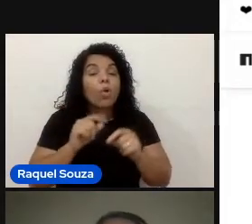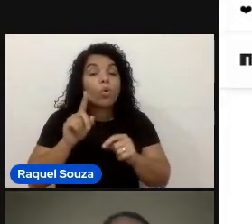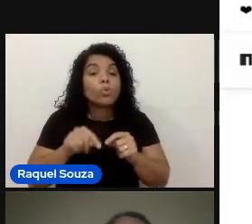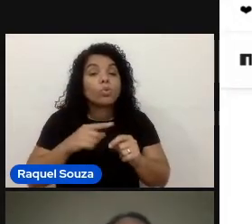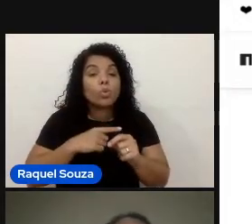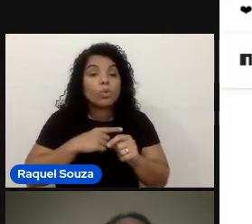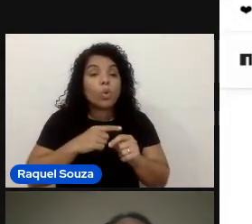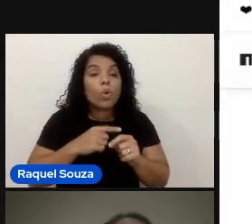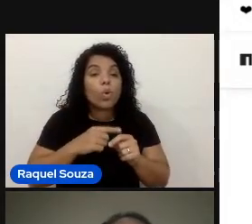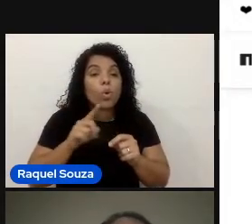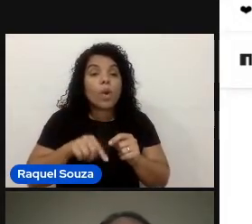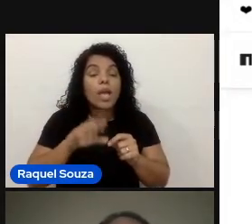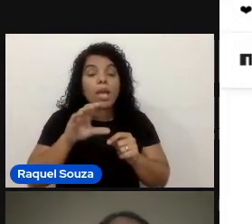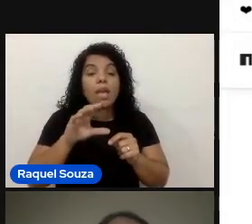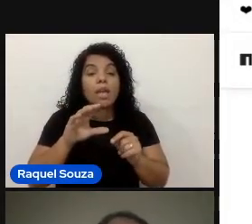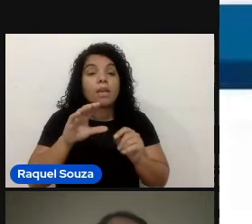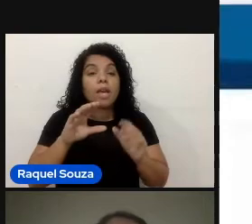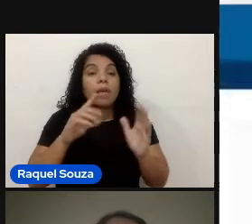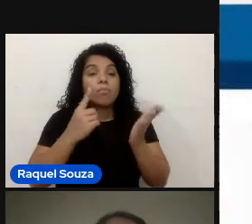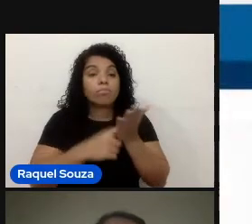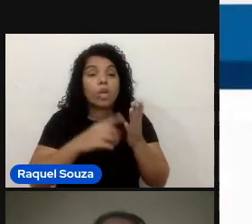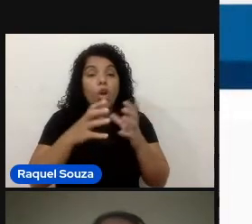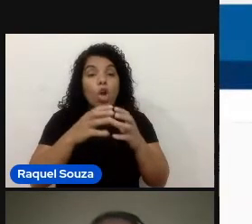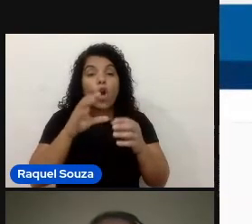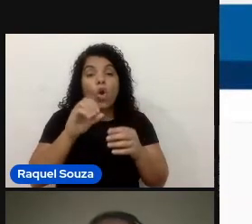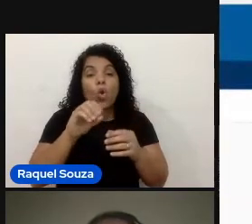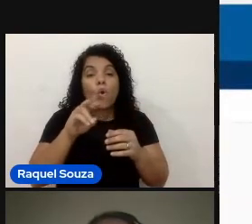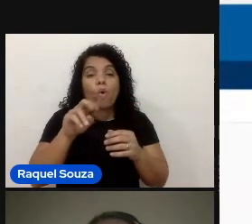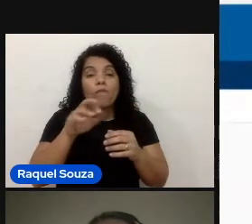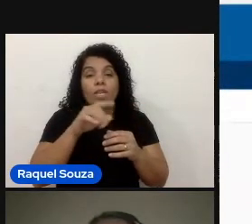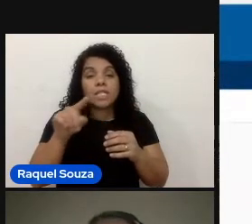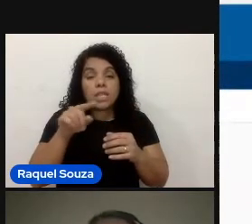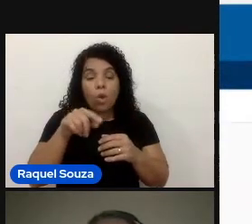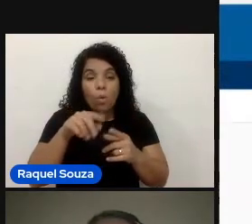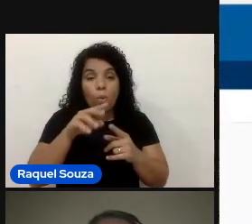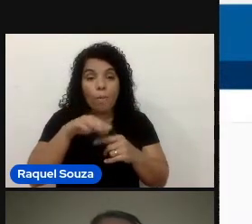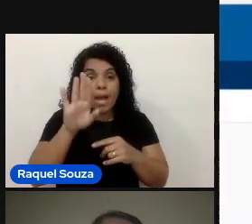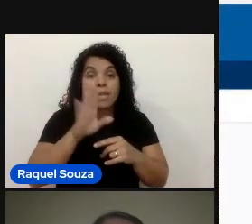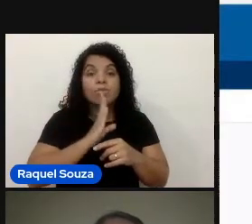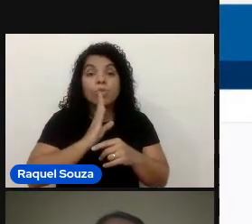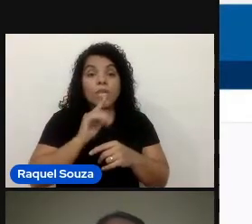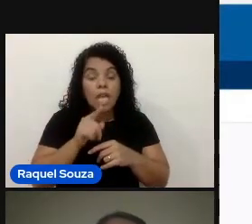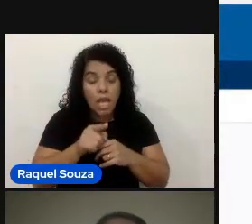baseado em convenções, né? A que eu mais conheço, assim,